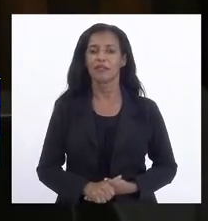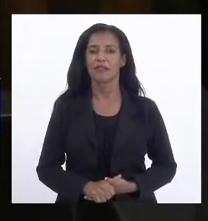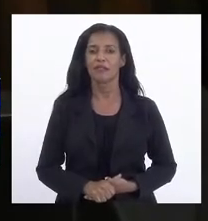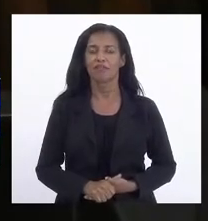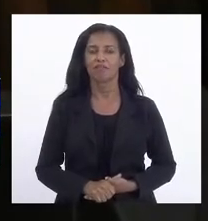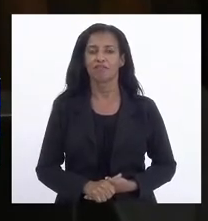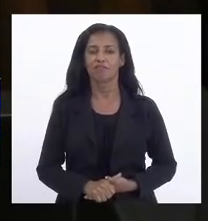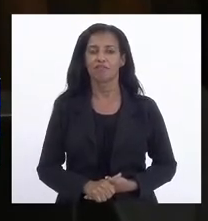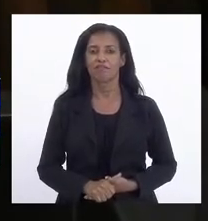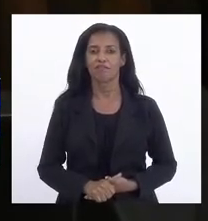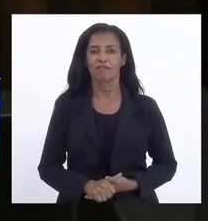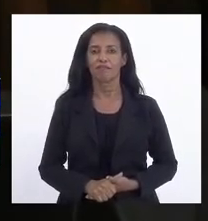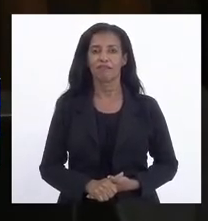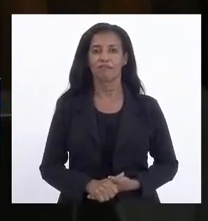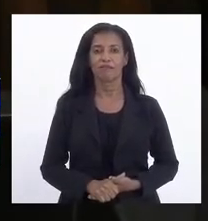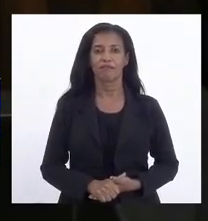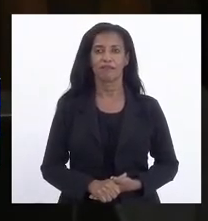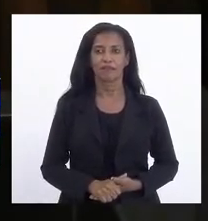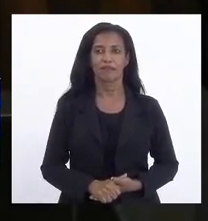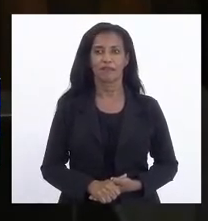Estamos